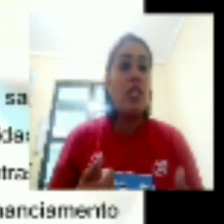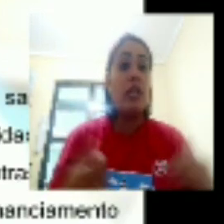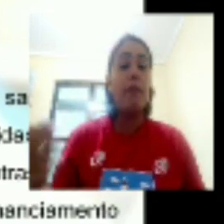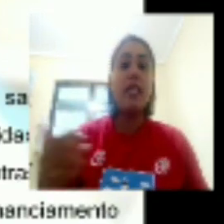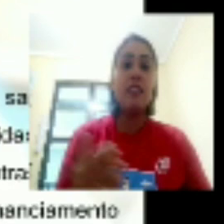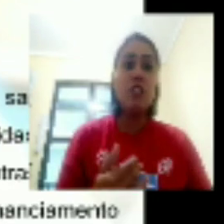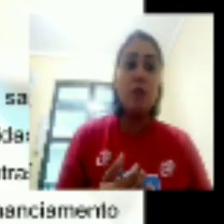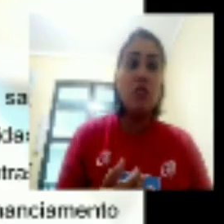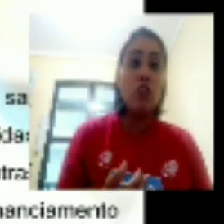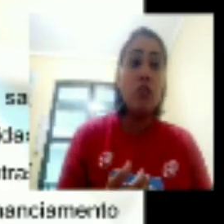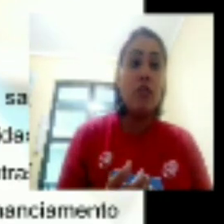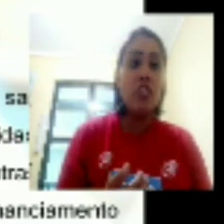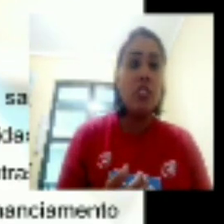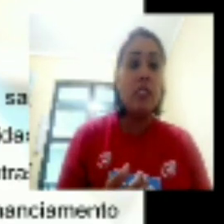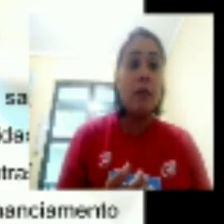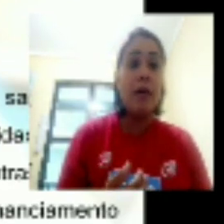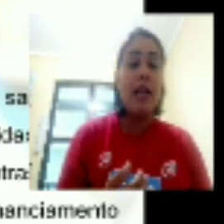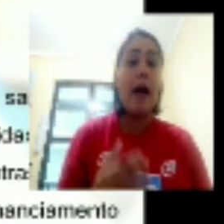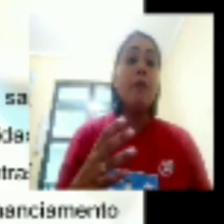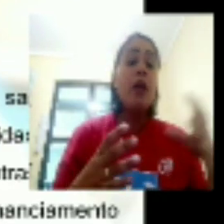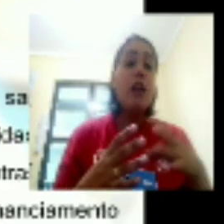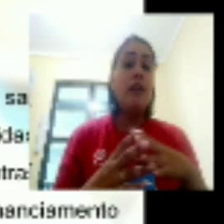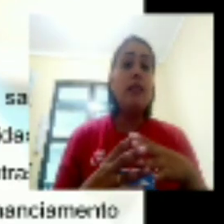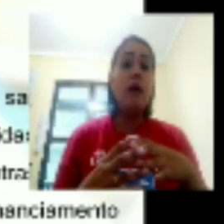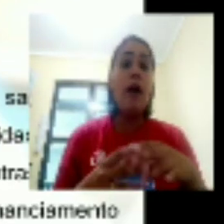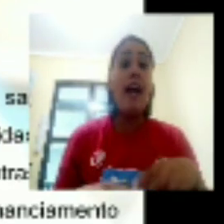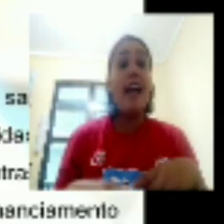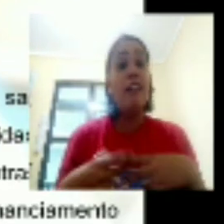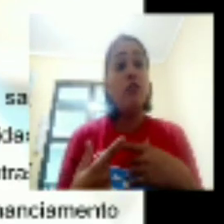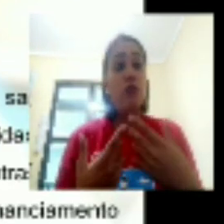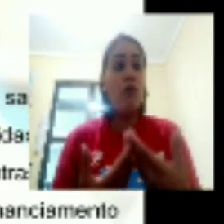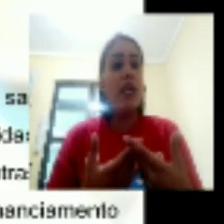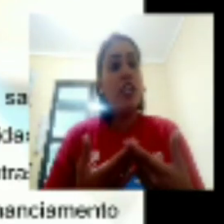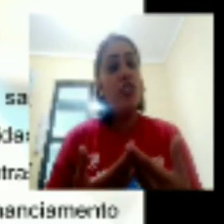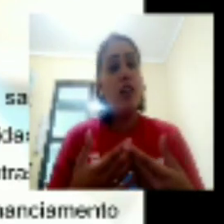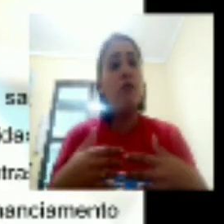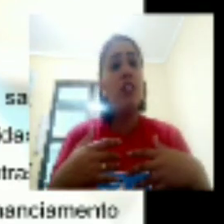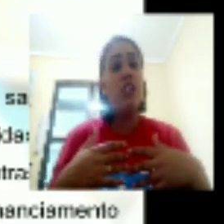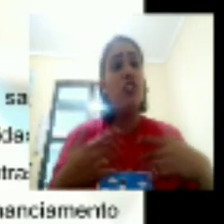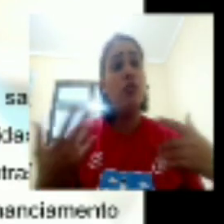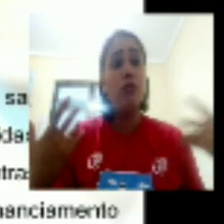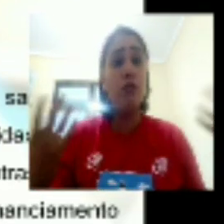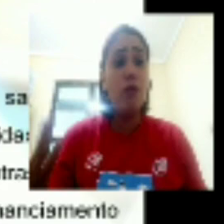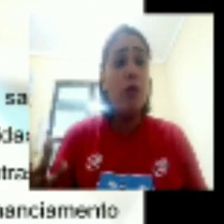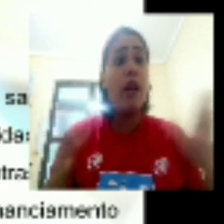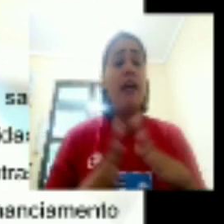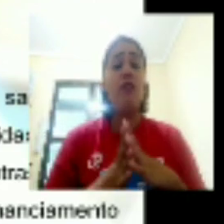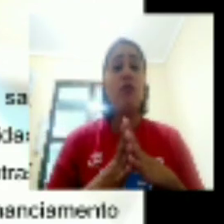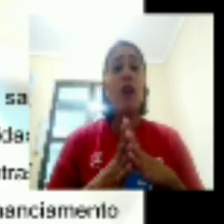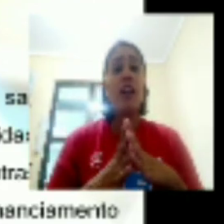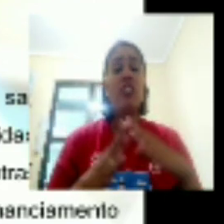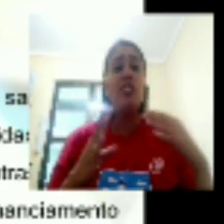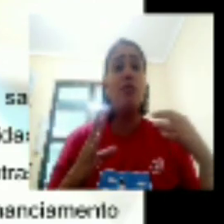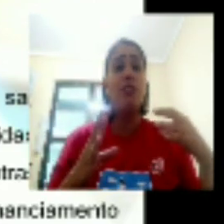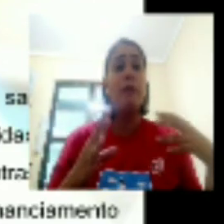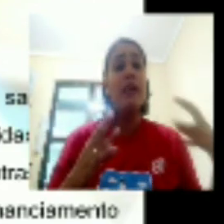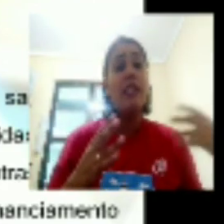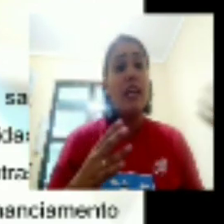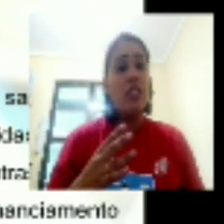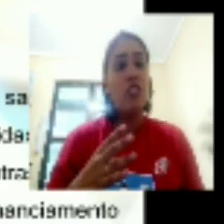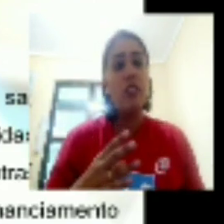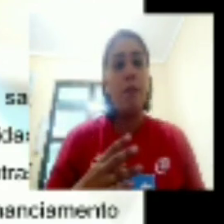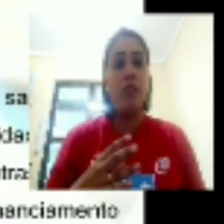de higiene, para que essas pessoas não deixem de trabalhar. Então, é tudo uma questão de estrutura, é tudo uma questão